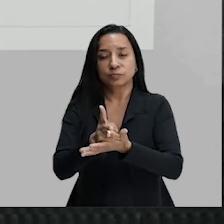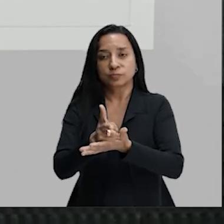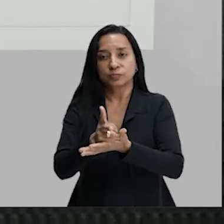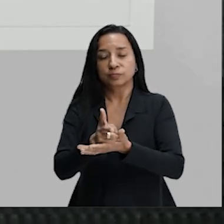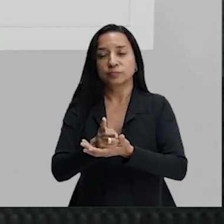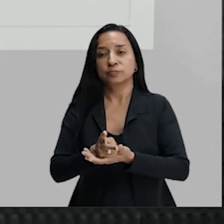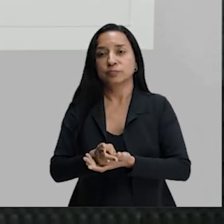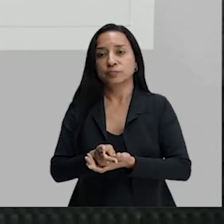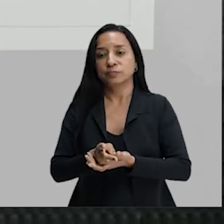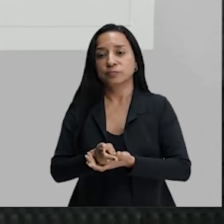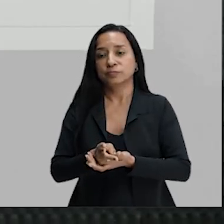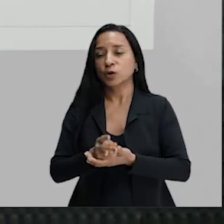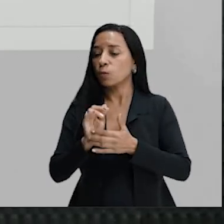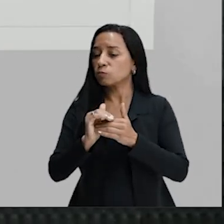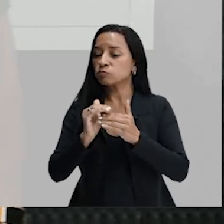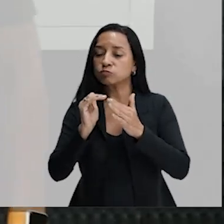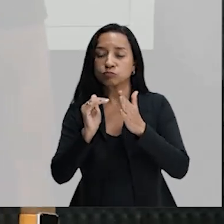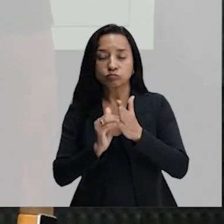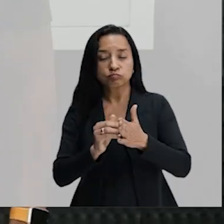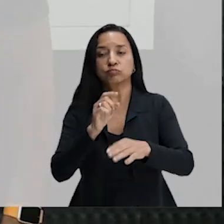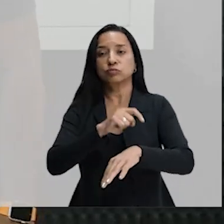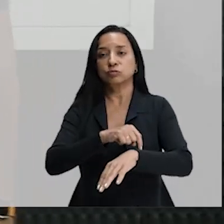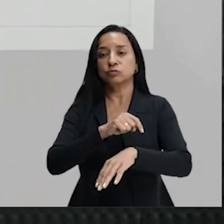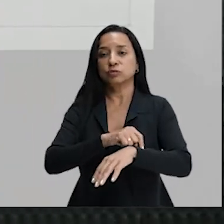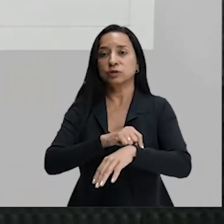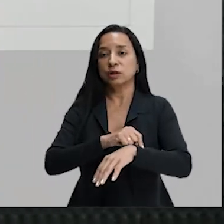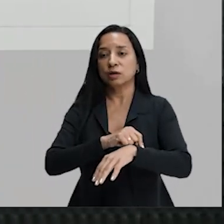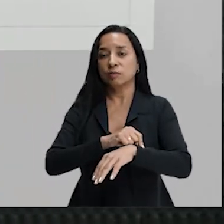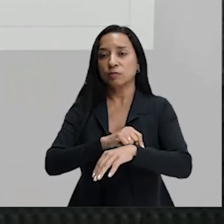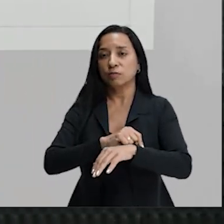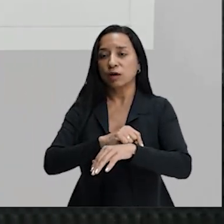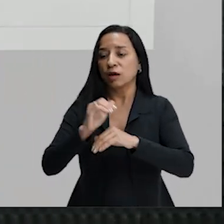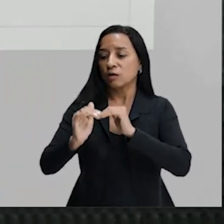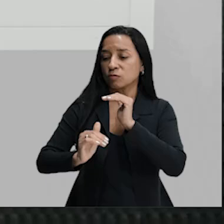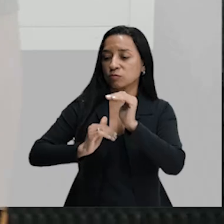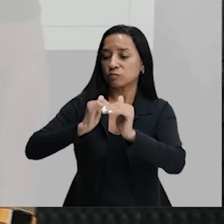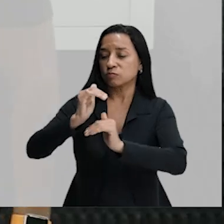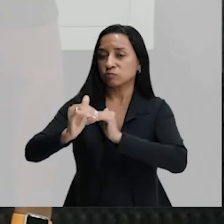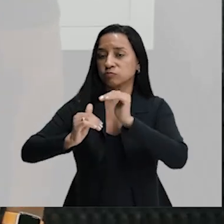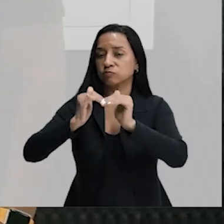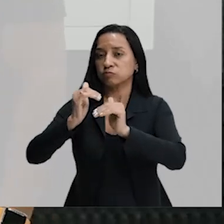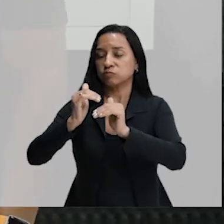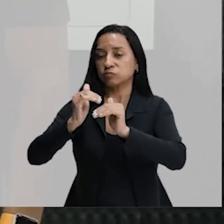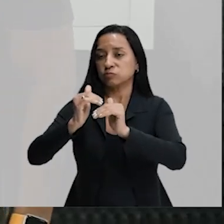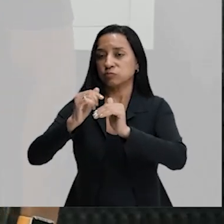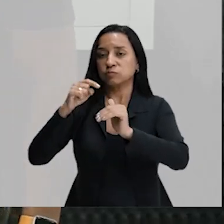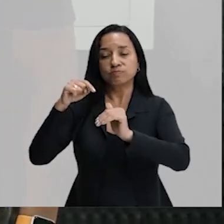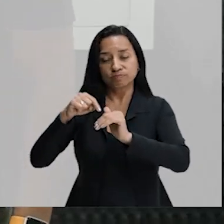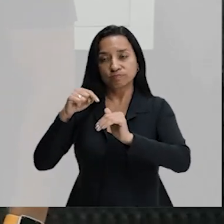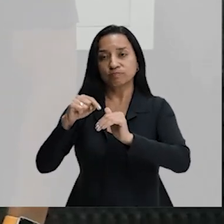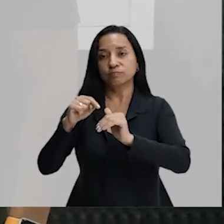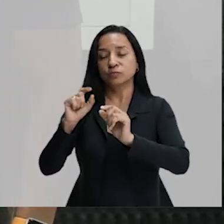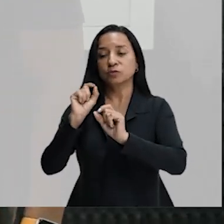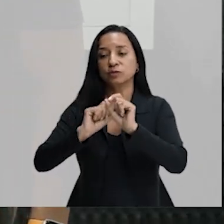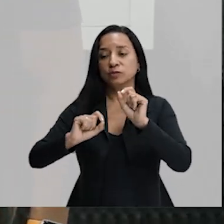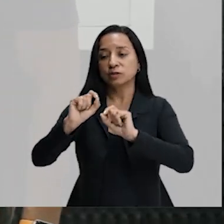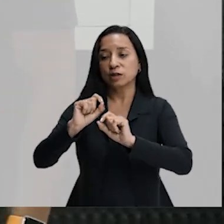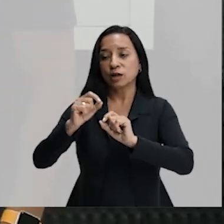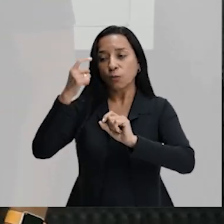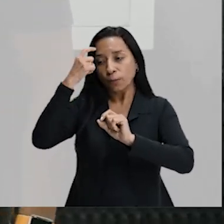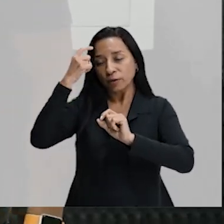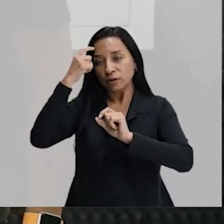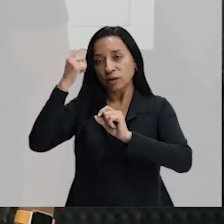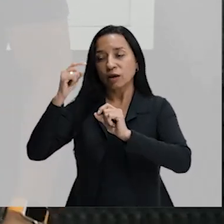gente. Ela está o tempo inteiro, tá, promovendo o avanço deste processo, que é o pensar